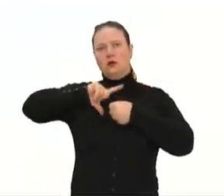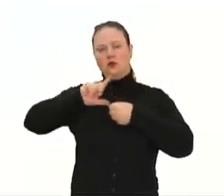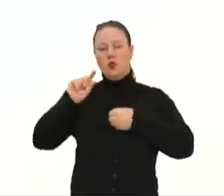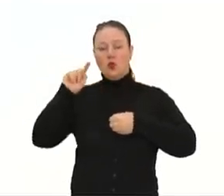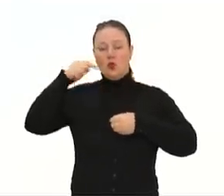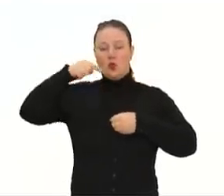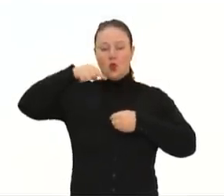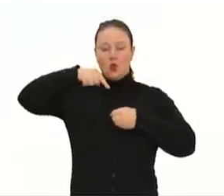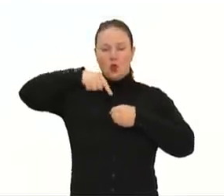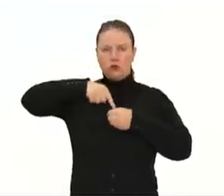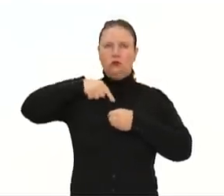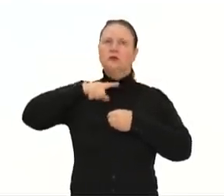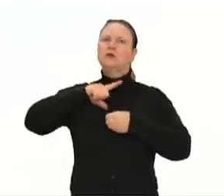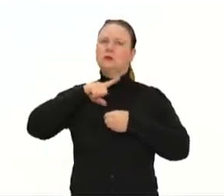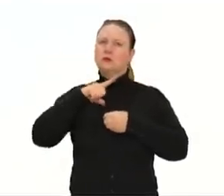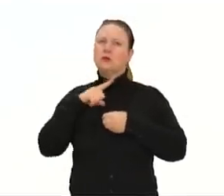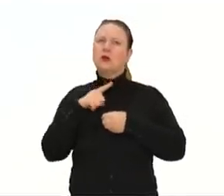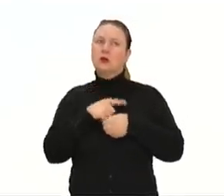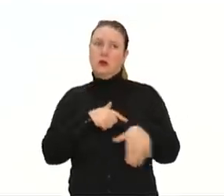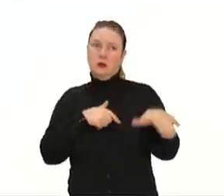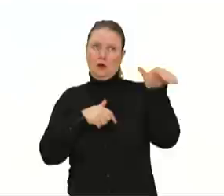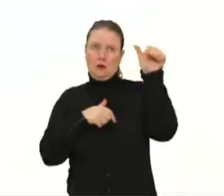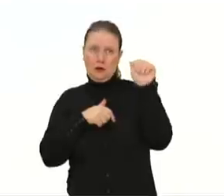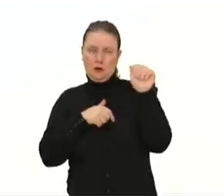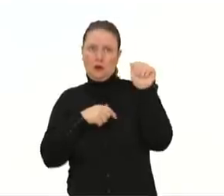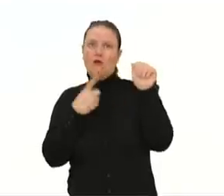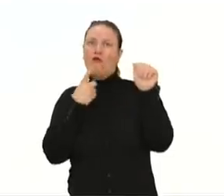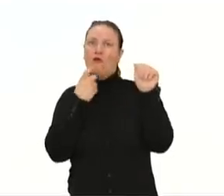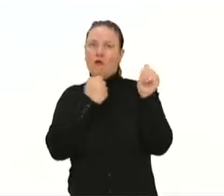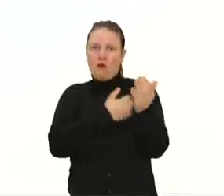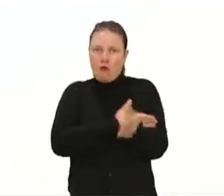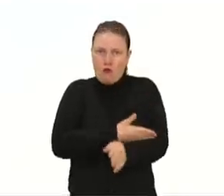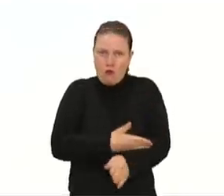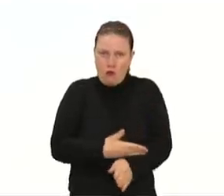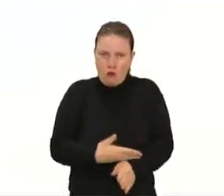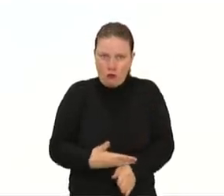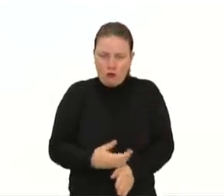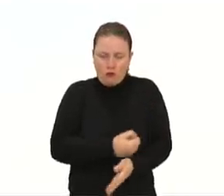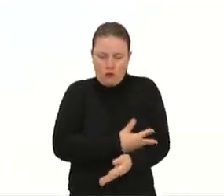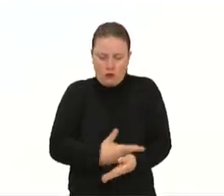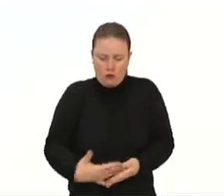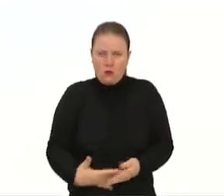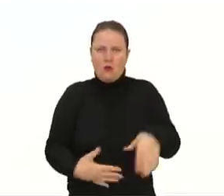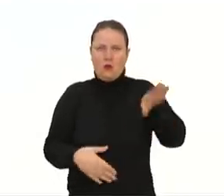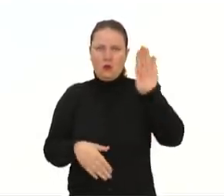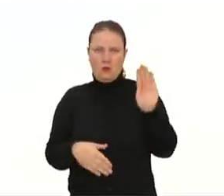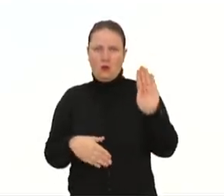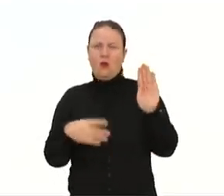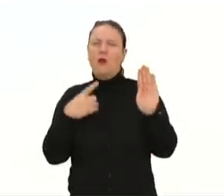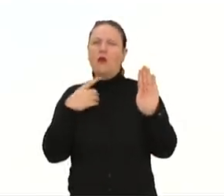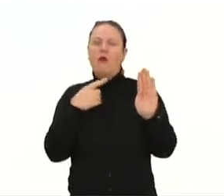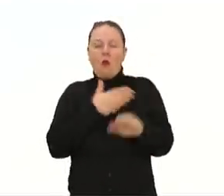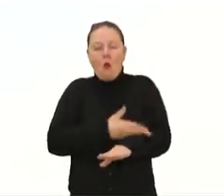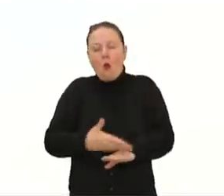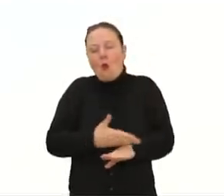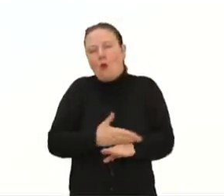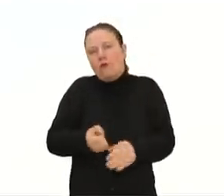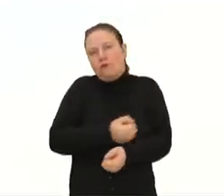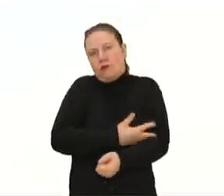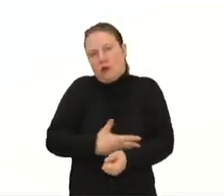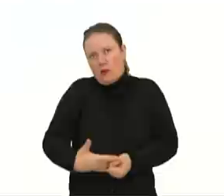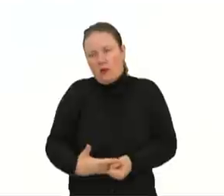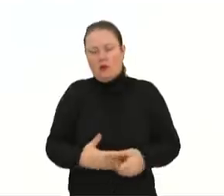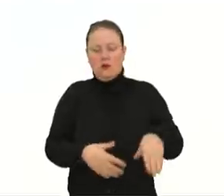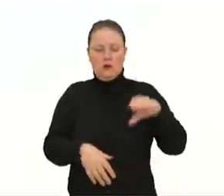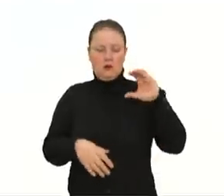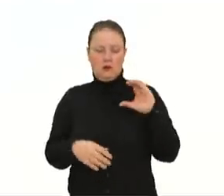lembrar. Seria a alternativa A, os glóbulos vermelhos? Seria a B, os glóbulos brancos? Seria a C,